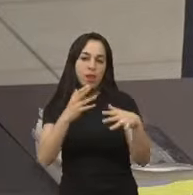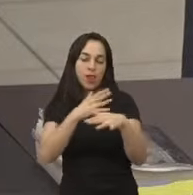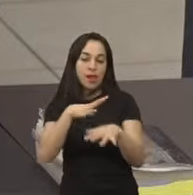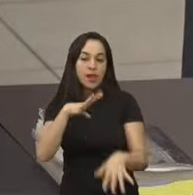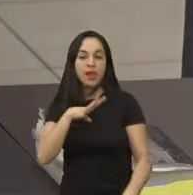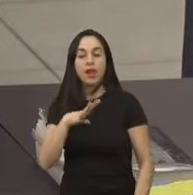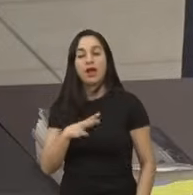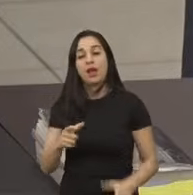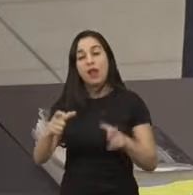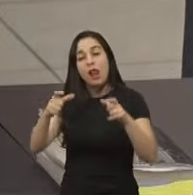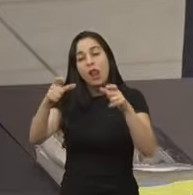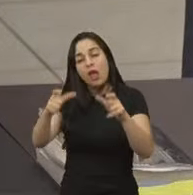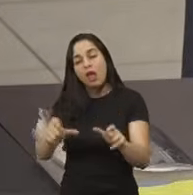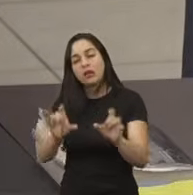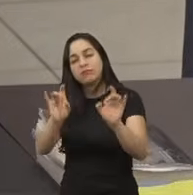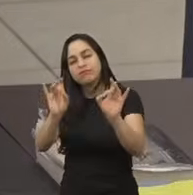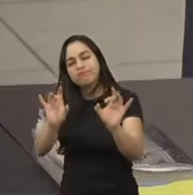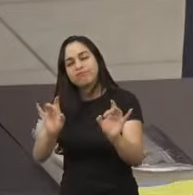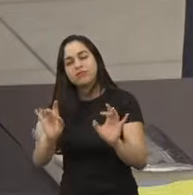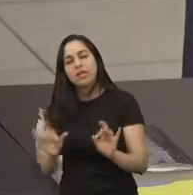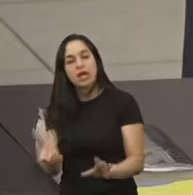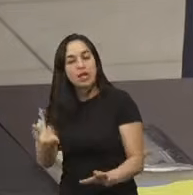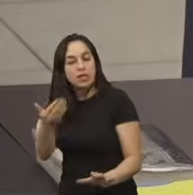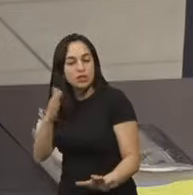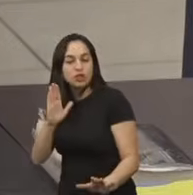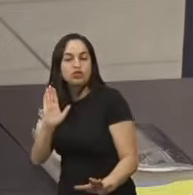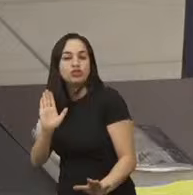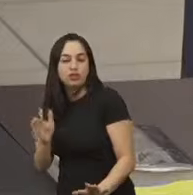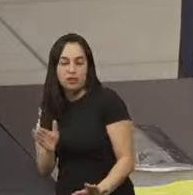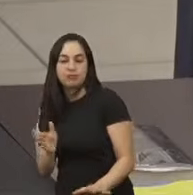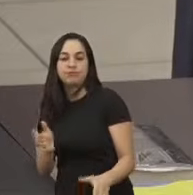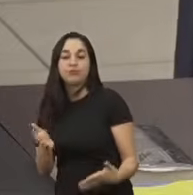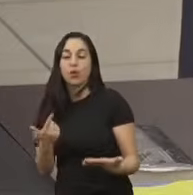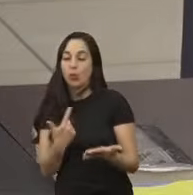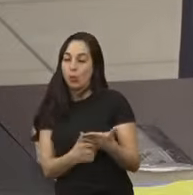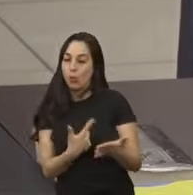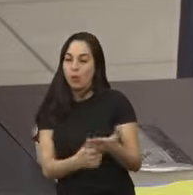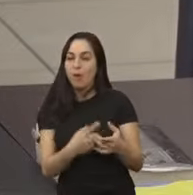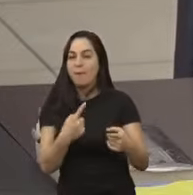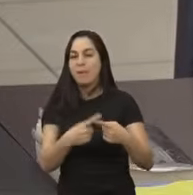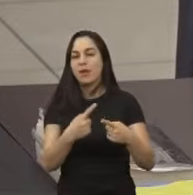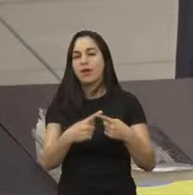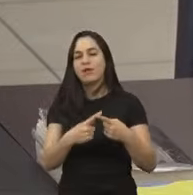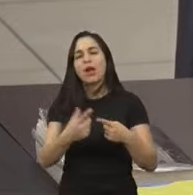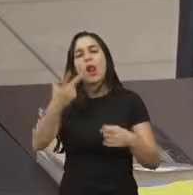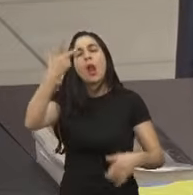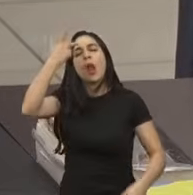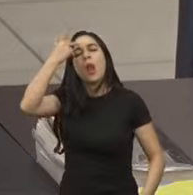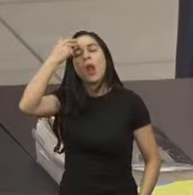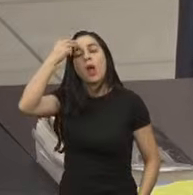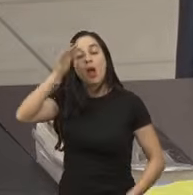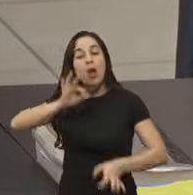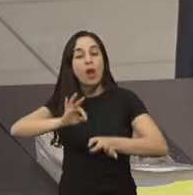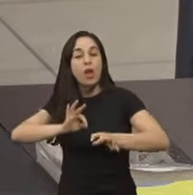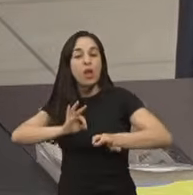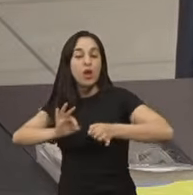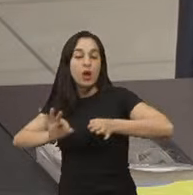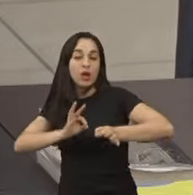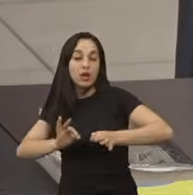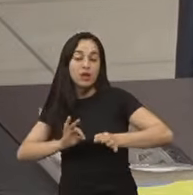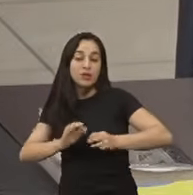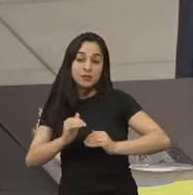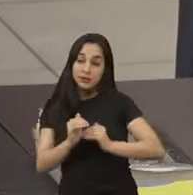ter locais específicos previamente definidos, né? Porque isso faz com que a gente normatize e organize o